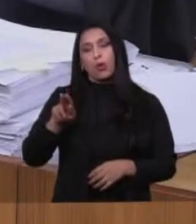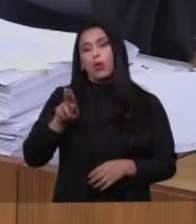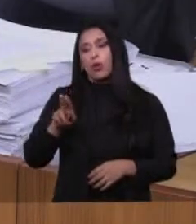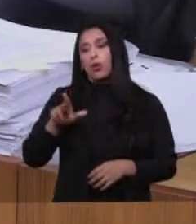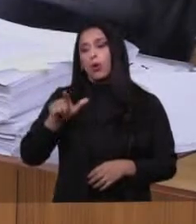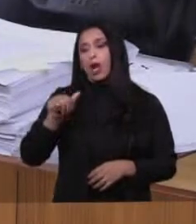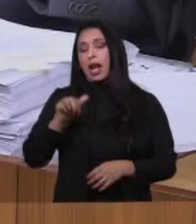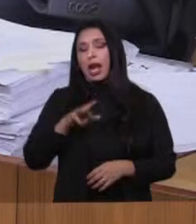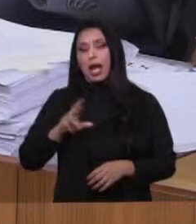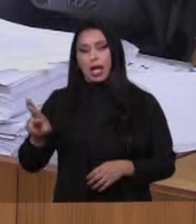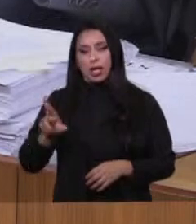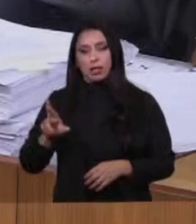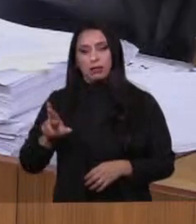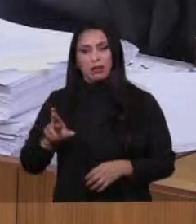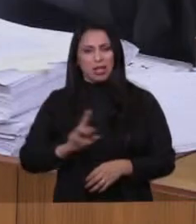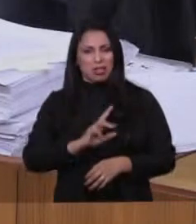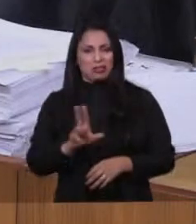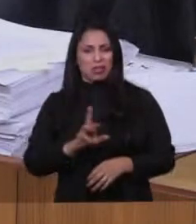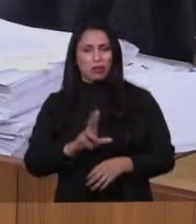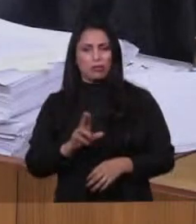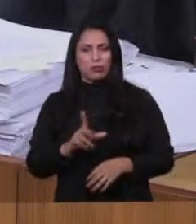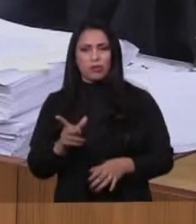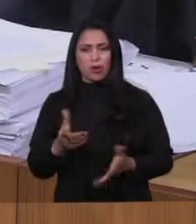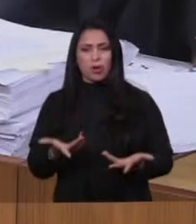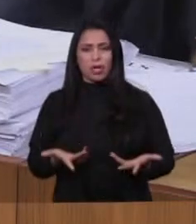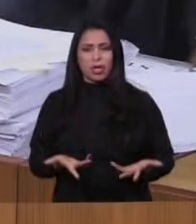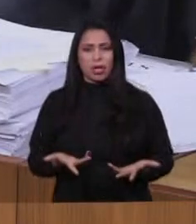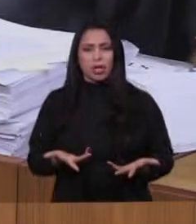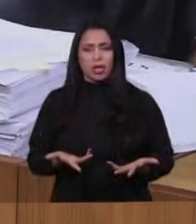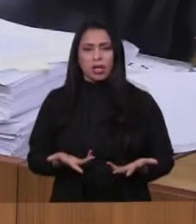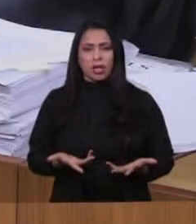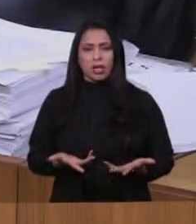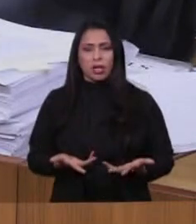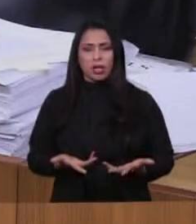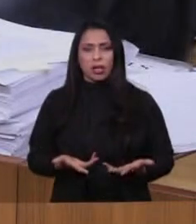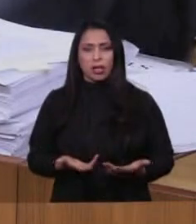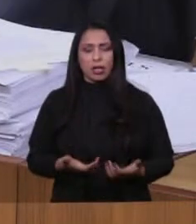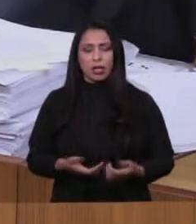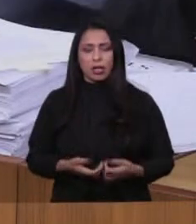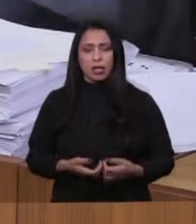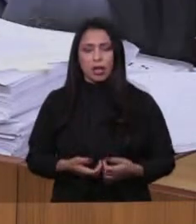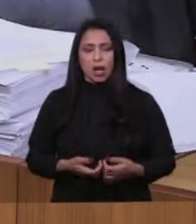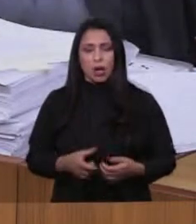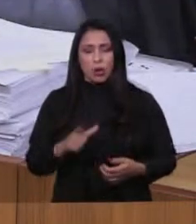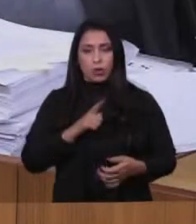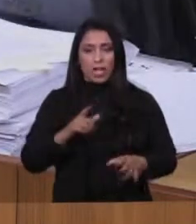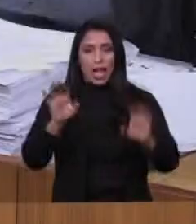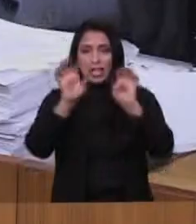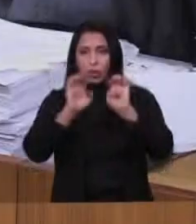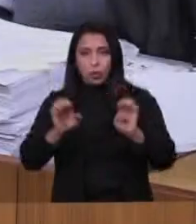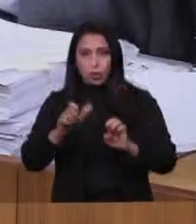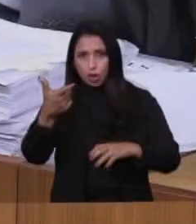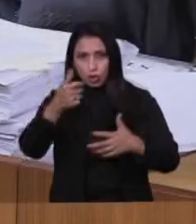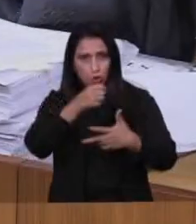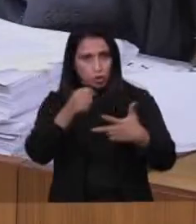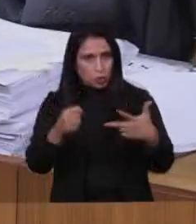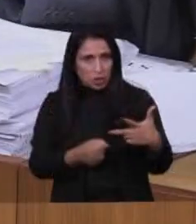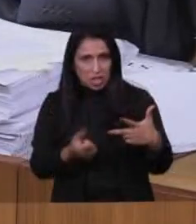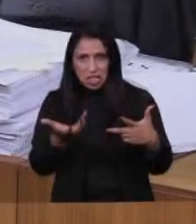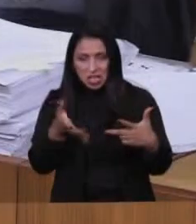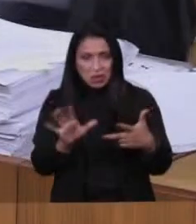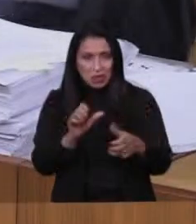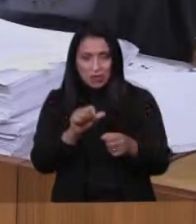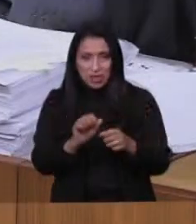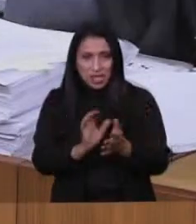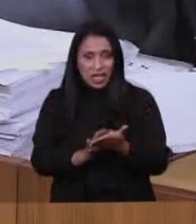em momento algum... Não foi em momento algum tentar mexer 1060, com a estrutura dos outros poderes, Federal, até porque,